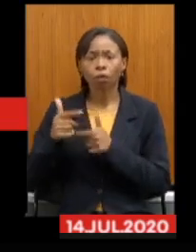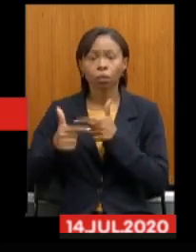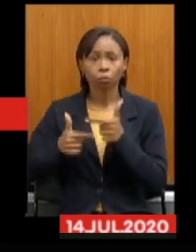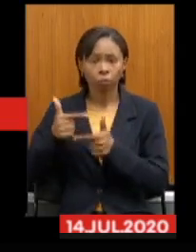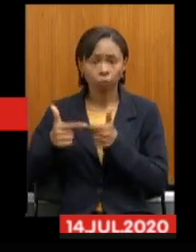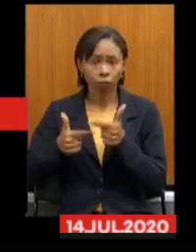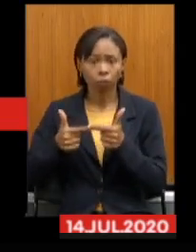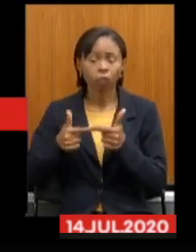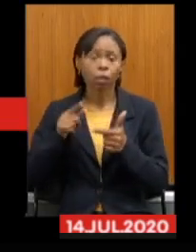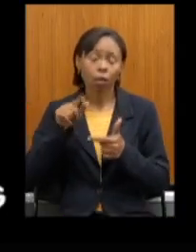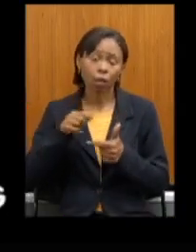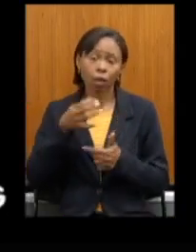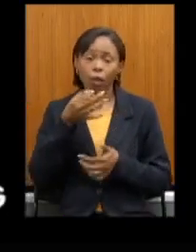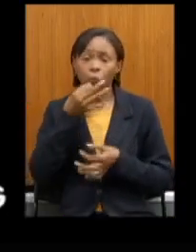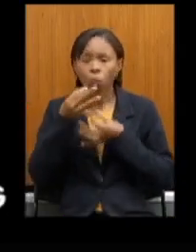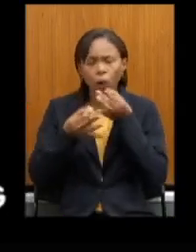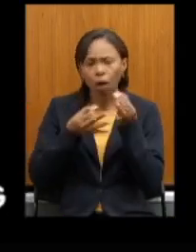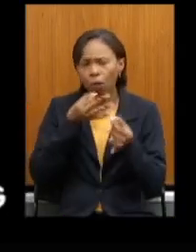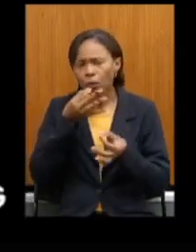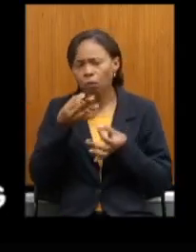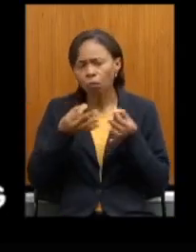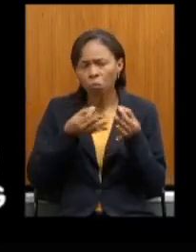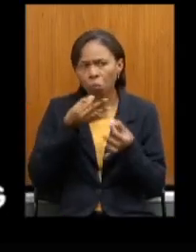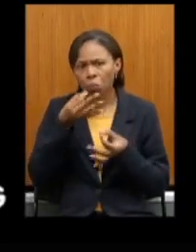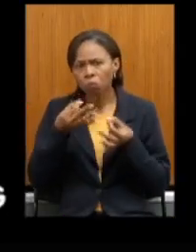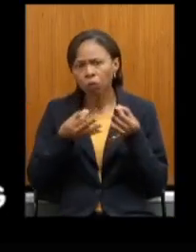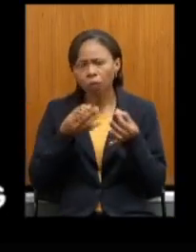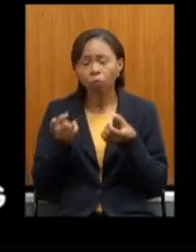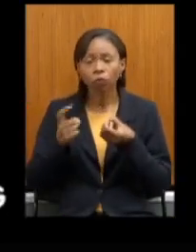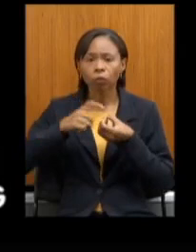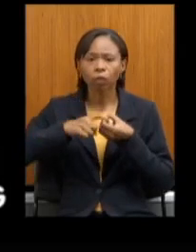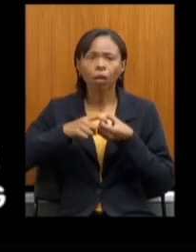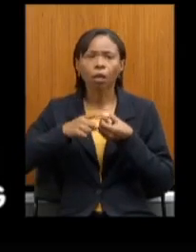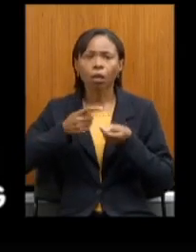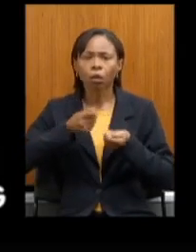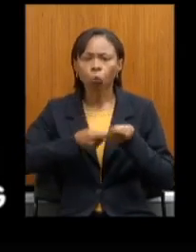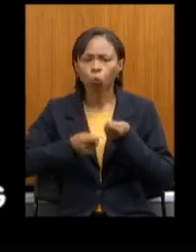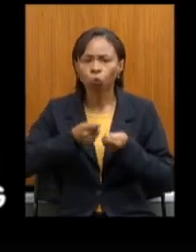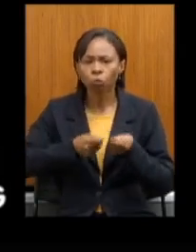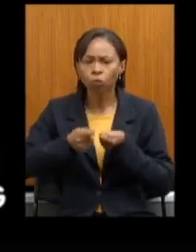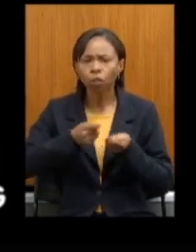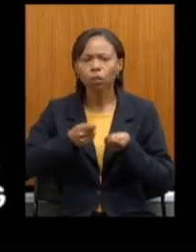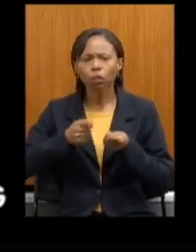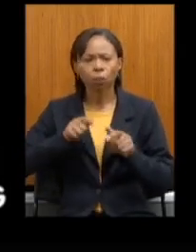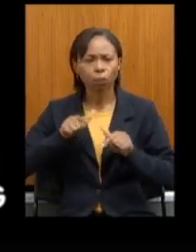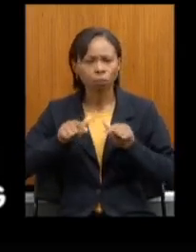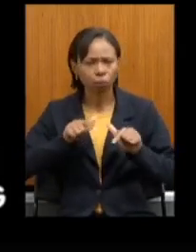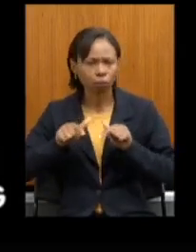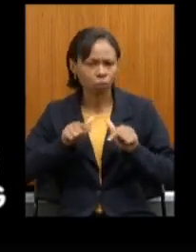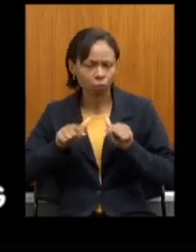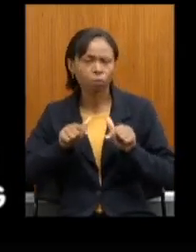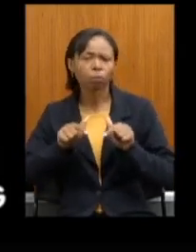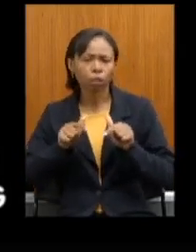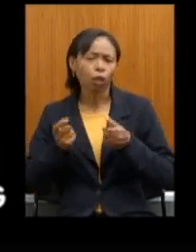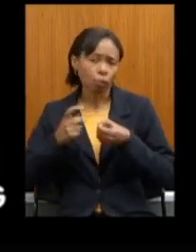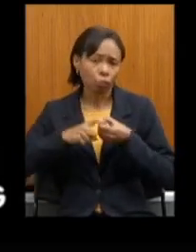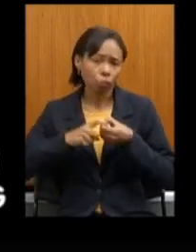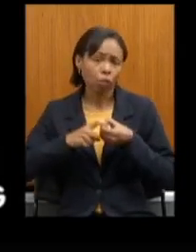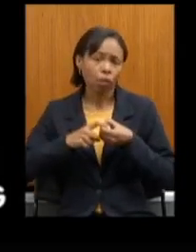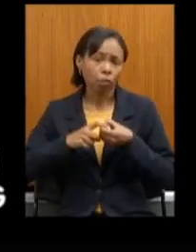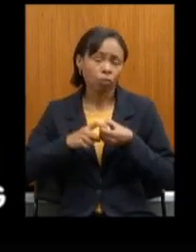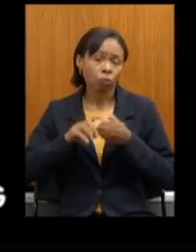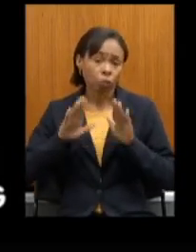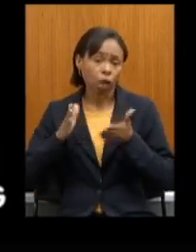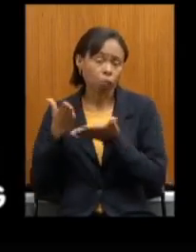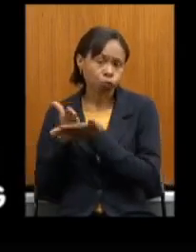muito usados para a retomada da economia, do emprego, né? E vejo que, mesmo depois da aprovação dessas